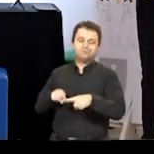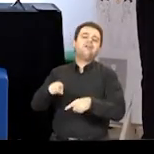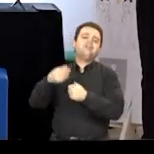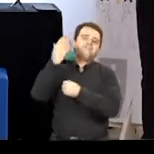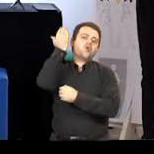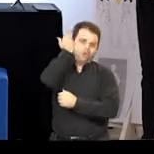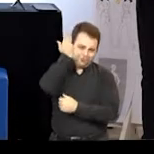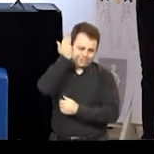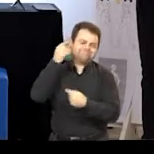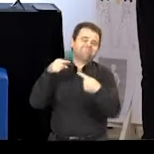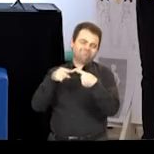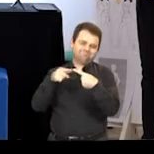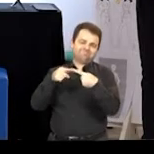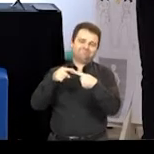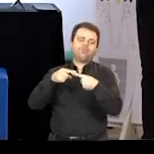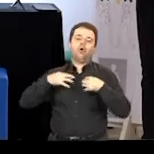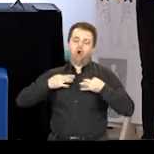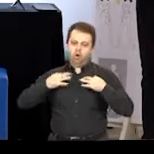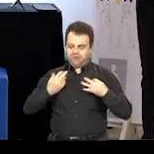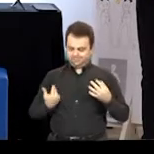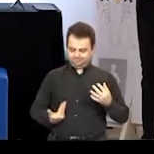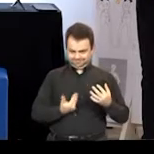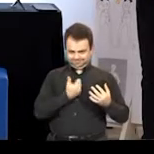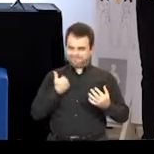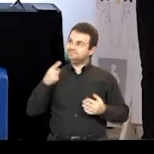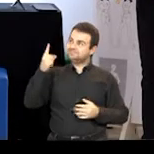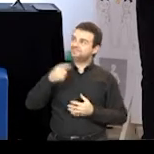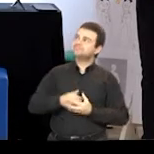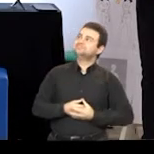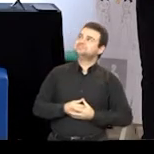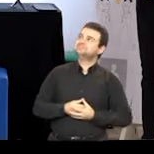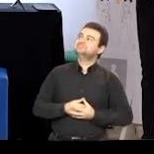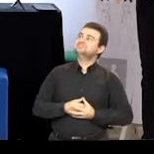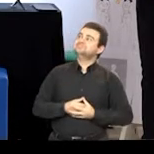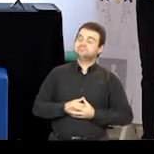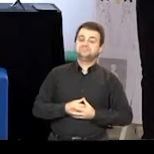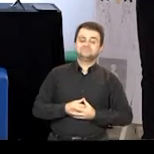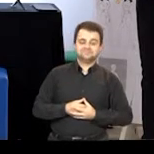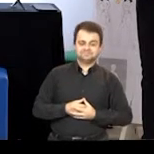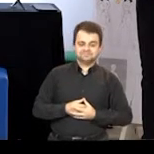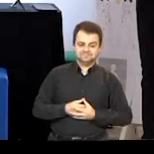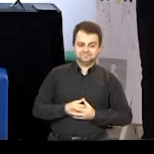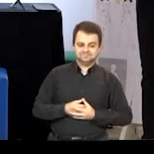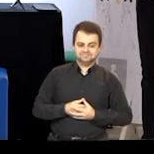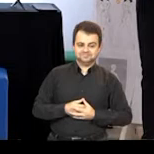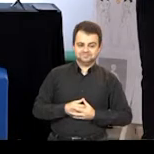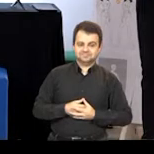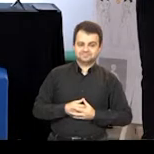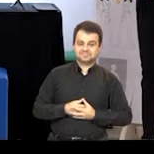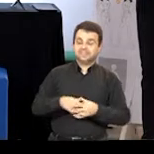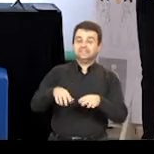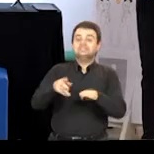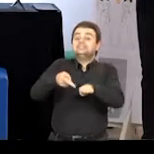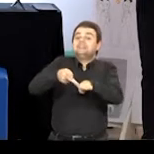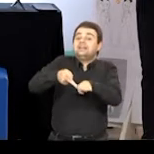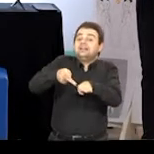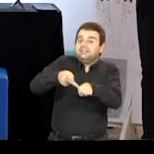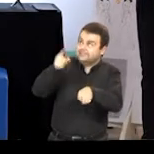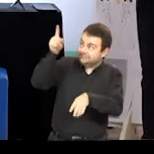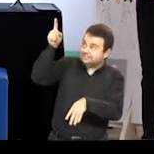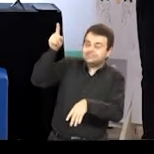Gogh. Olha os girassóis. Olha o autorretrato do artista estampando o tênis naquela outra